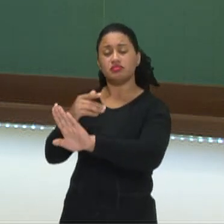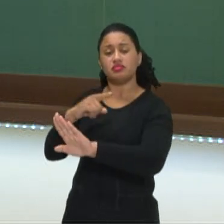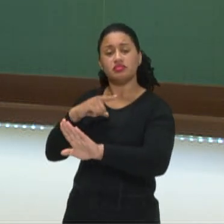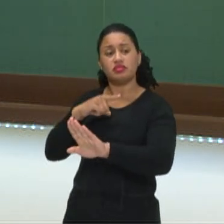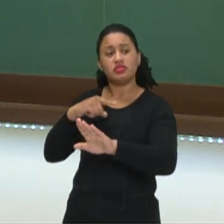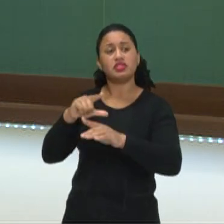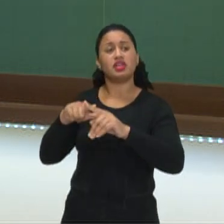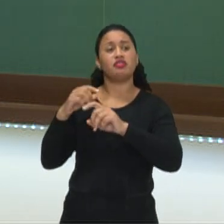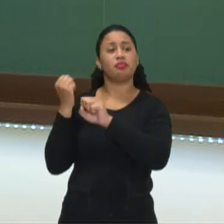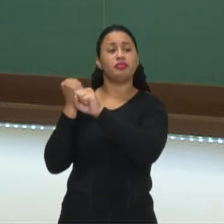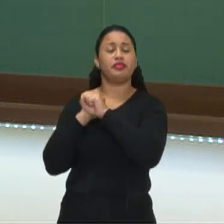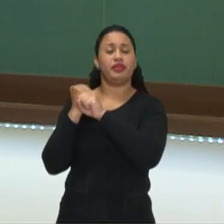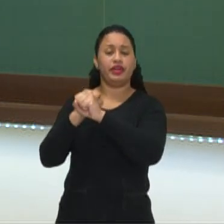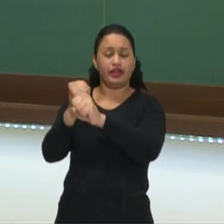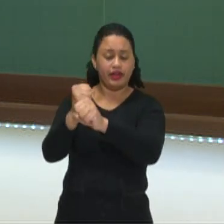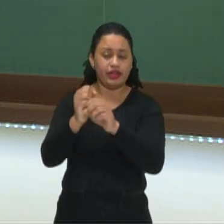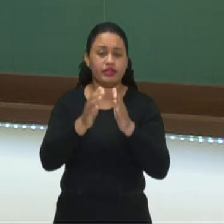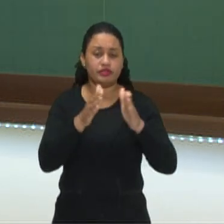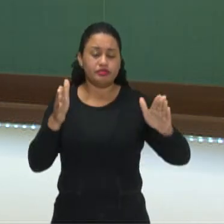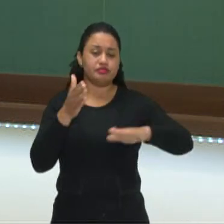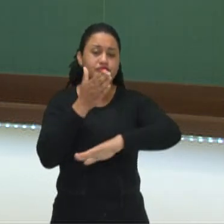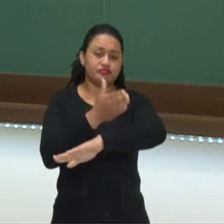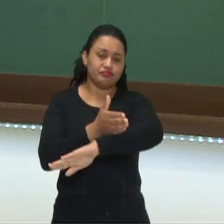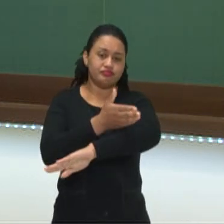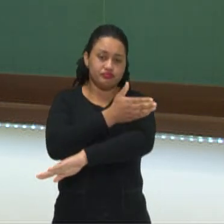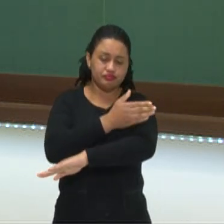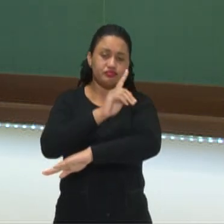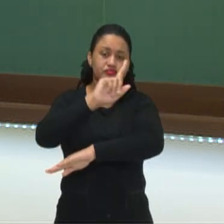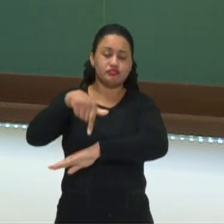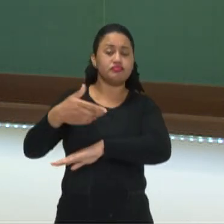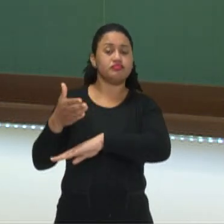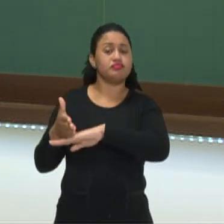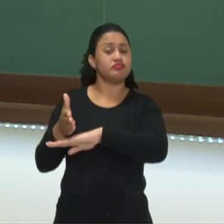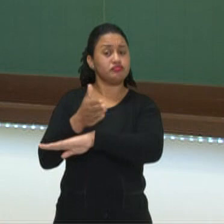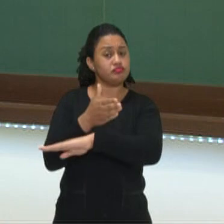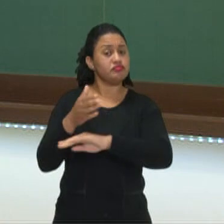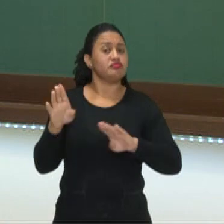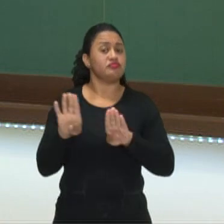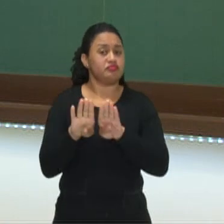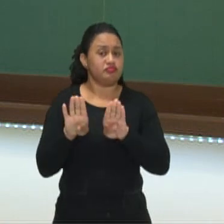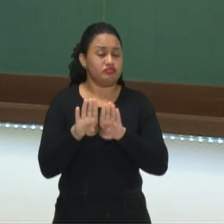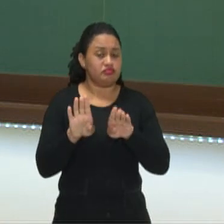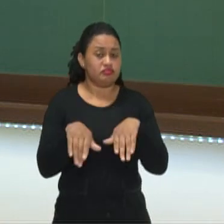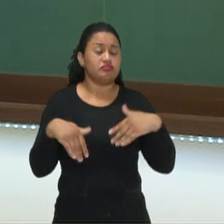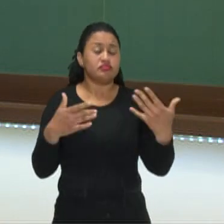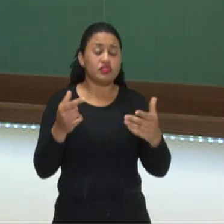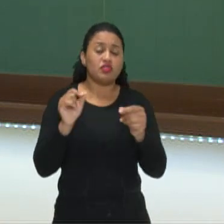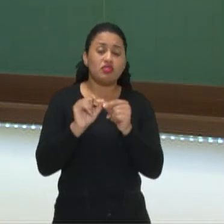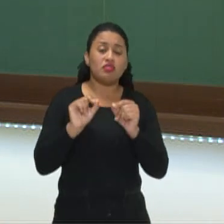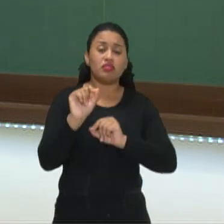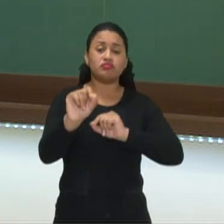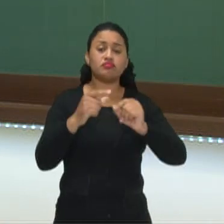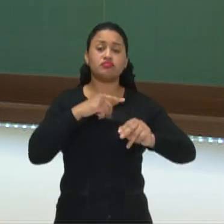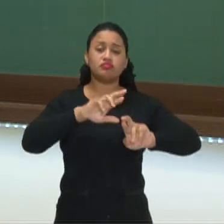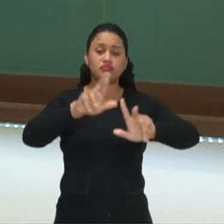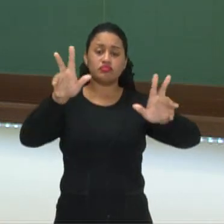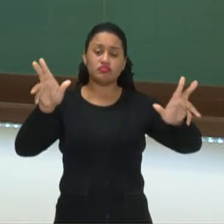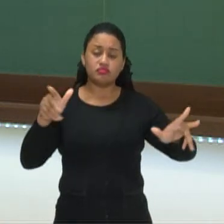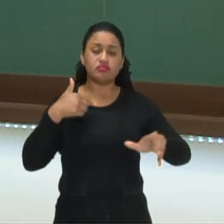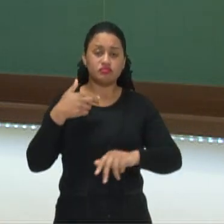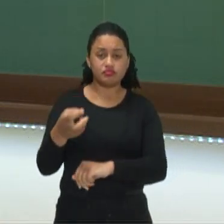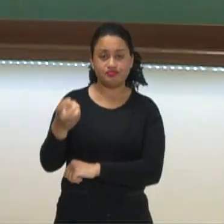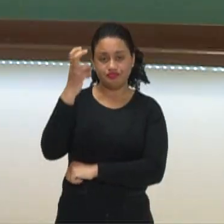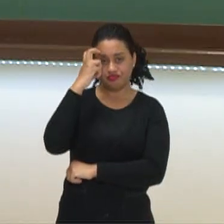por muitos anos, durante toda a Idade Média e depois a Idade Moderna. Então isso vai fazendo com que se tenham muitas diferenças